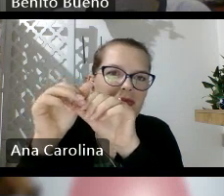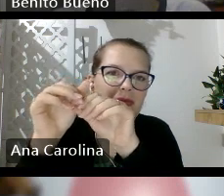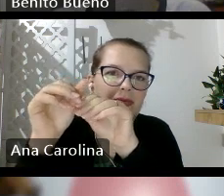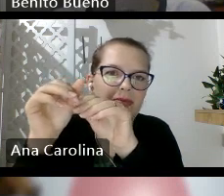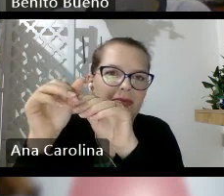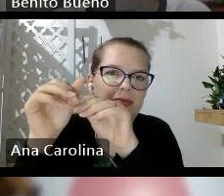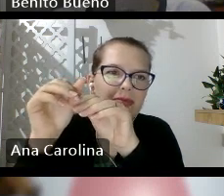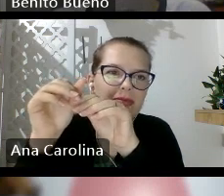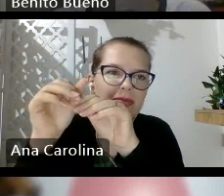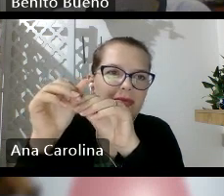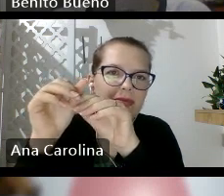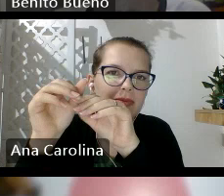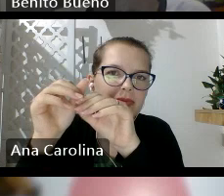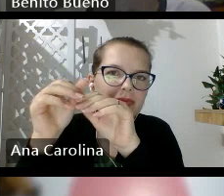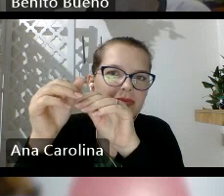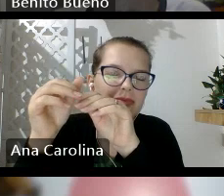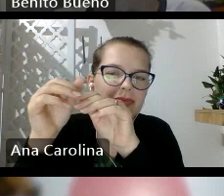e